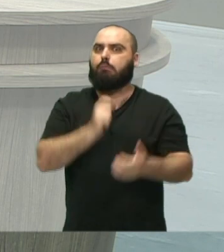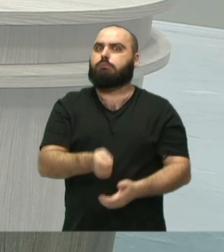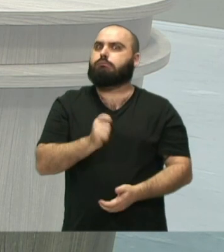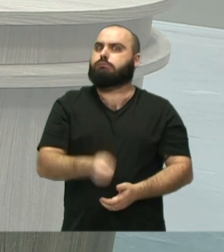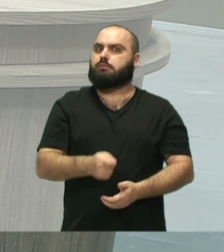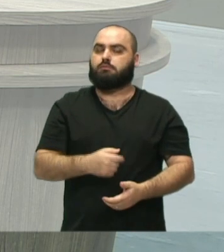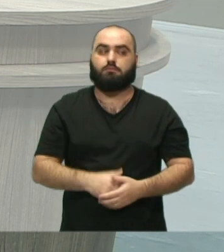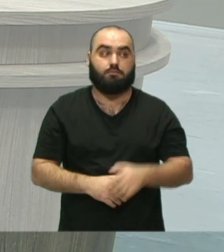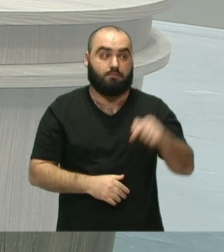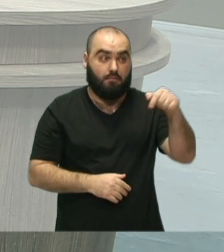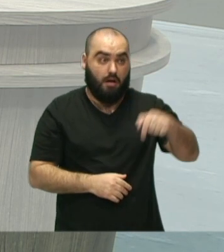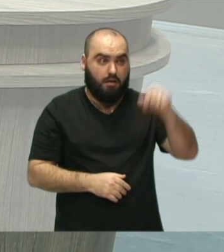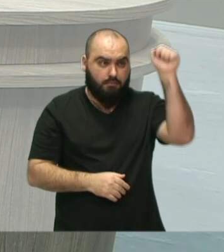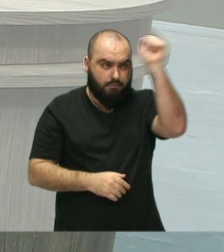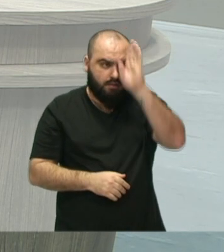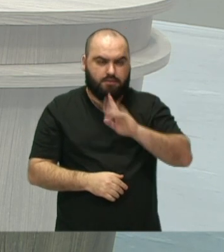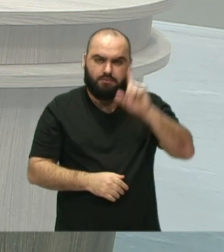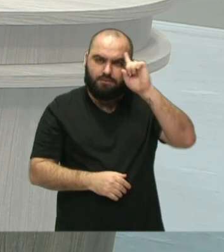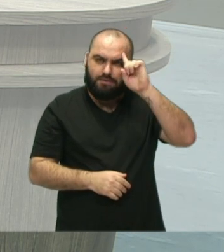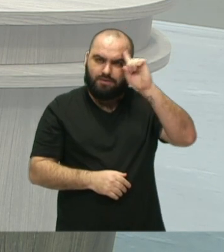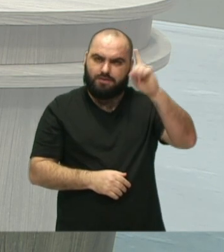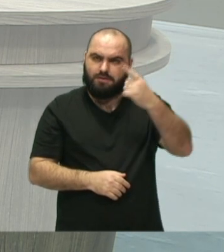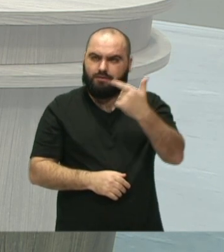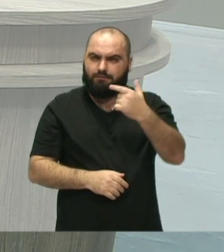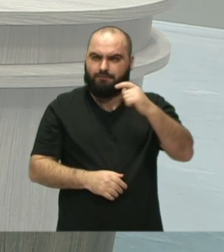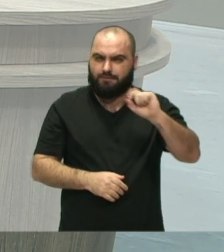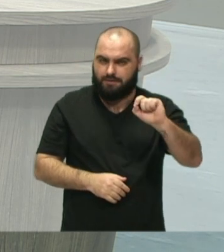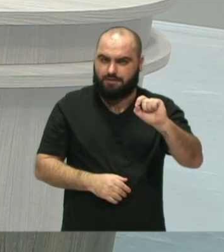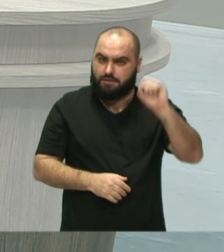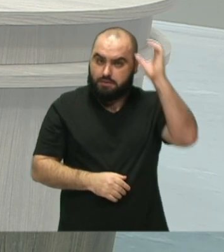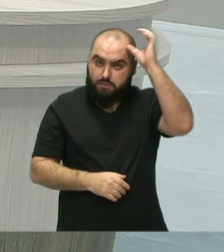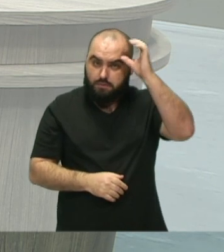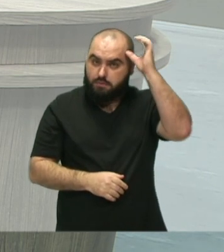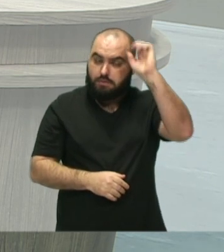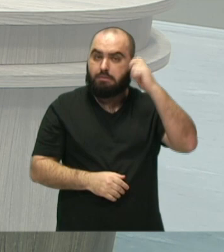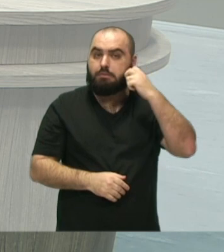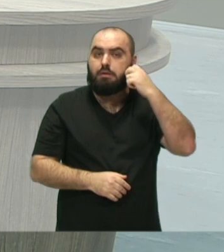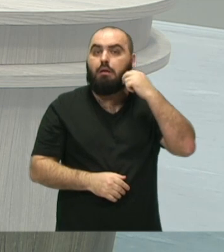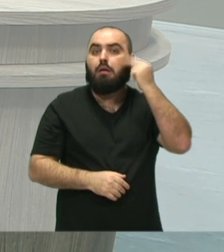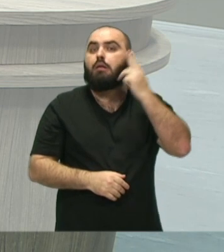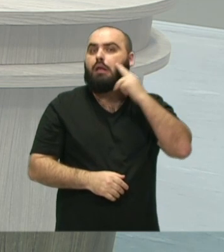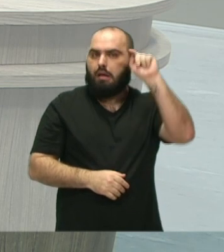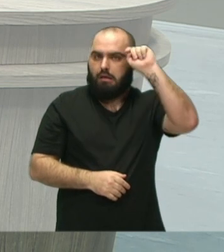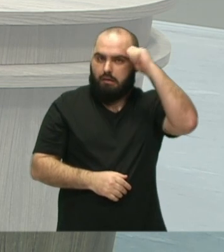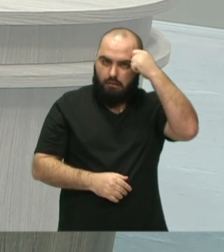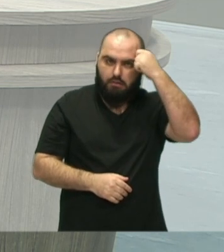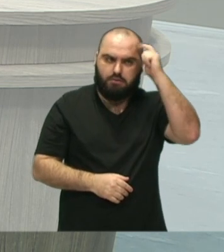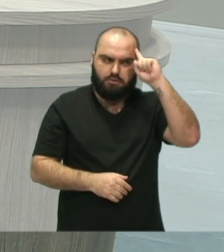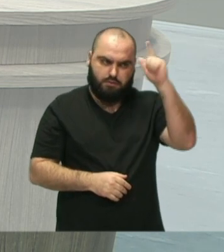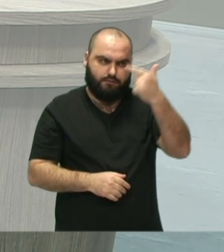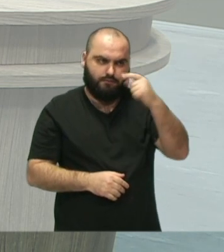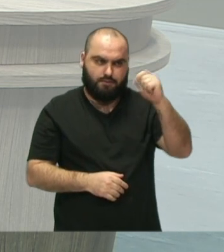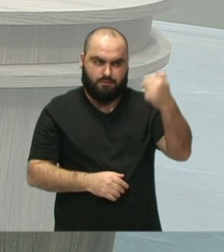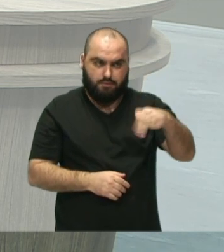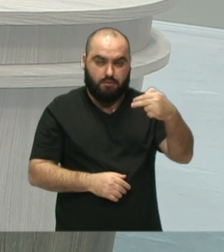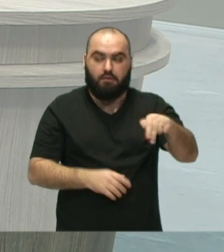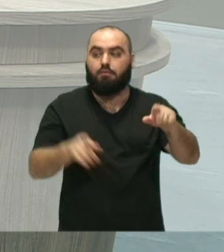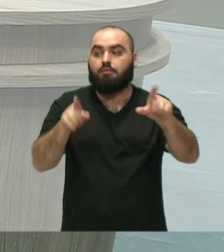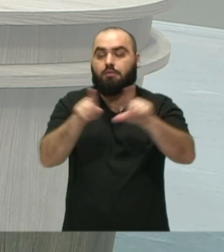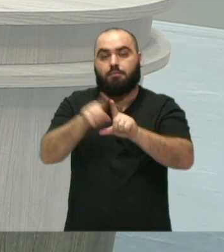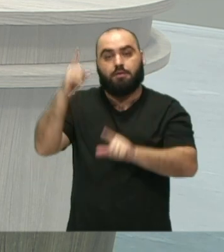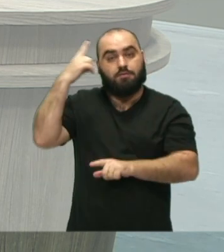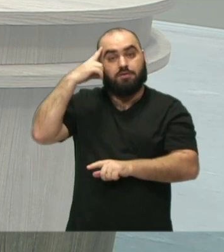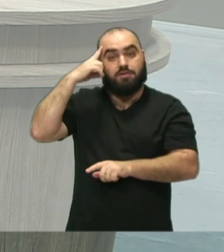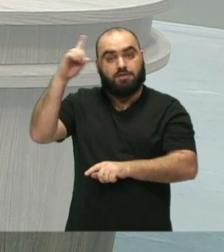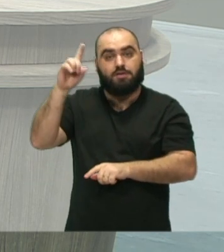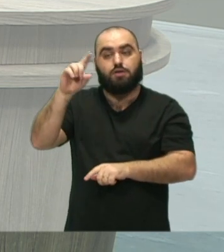no Brasil se tem o dia 20, o dia da consciência negra, o dia 20 de novembro, que é também o dia de Zumbi dos Palmares.